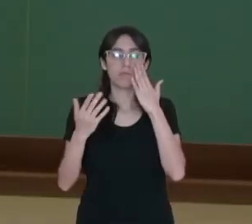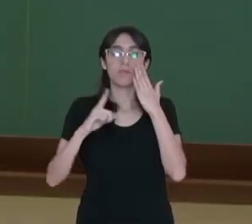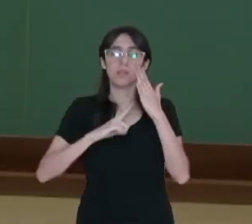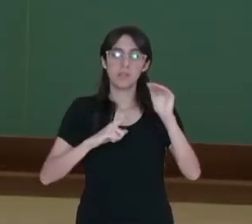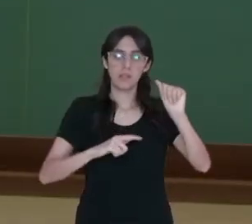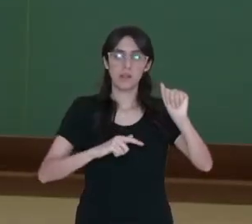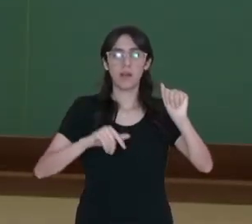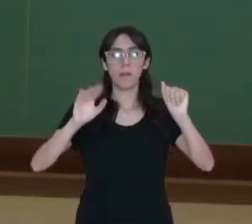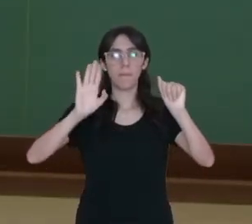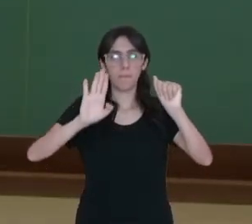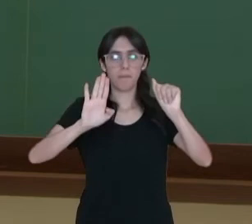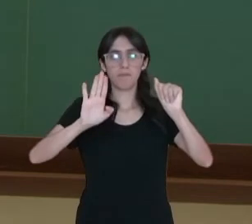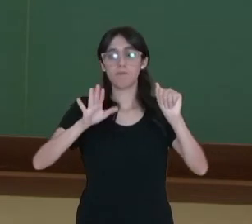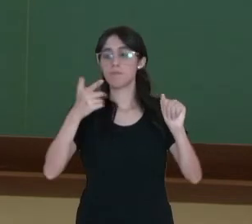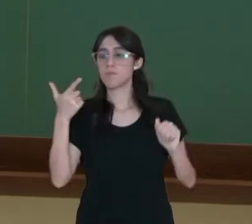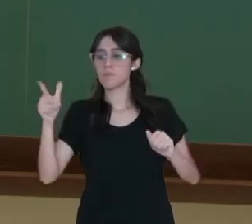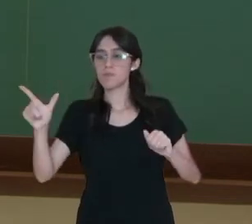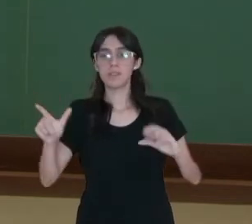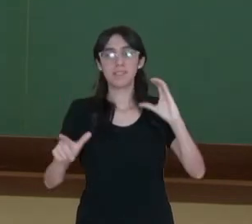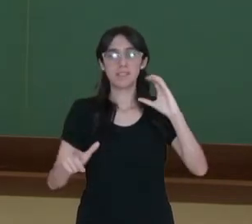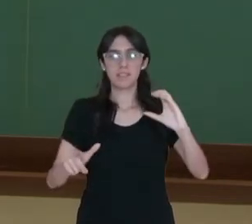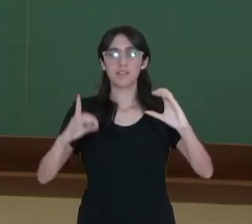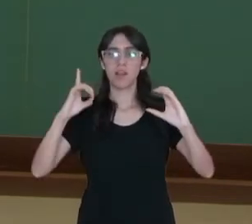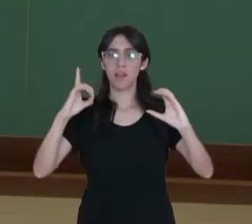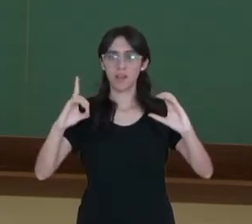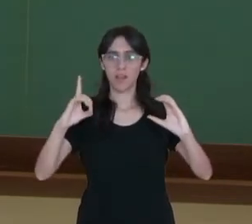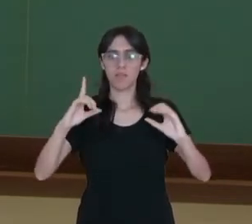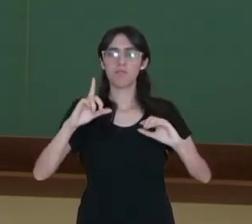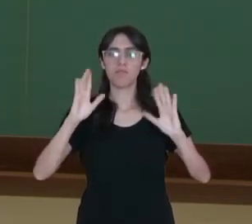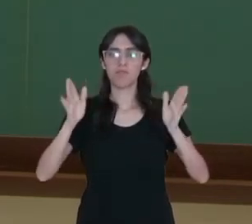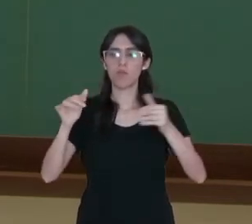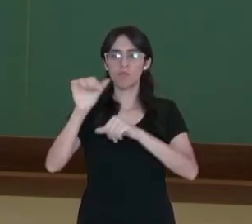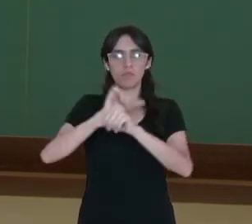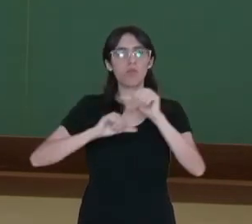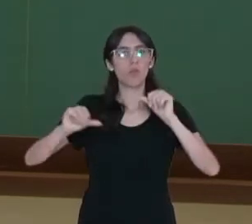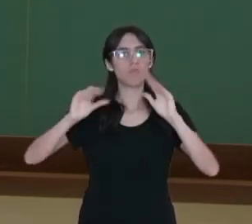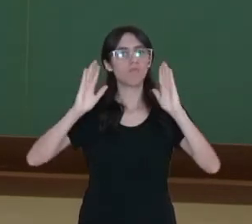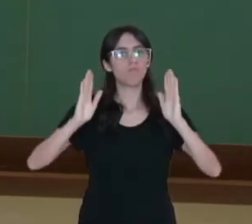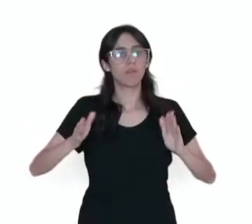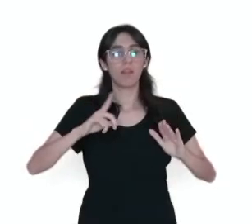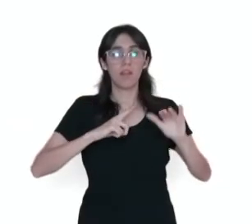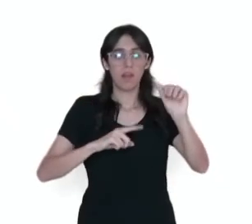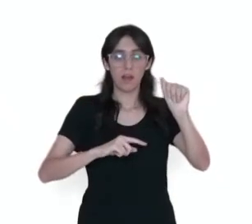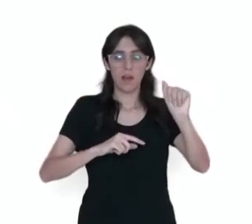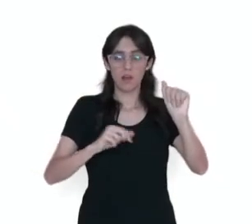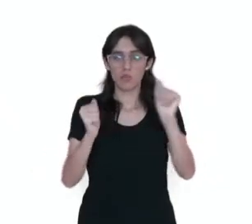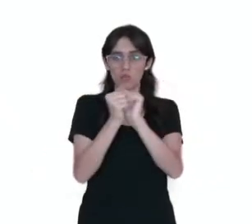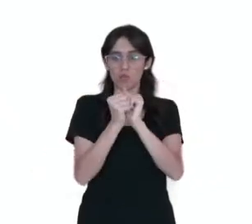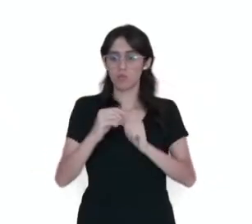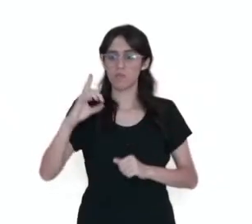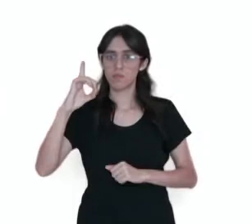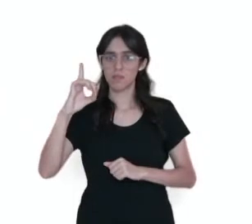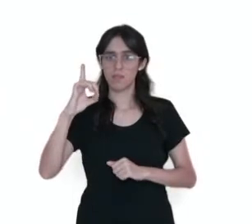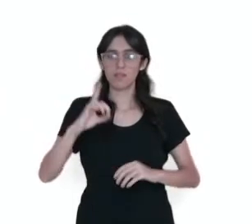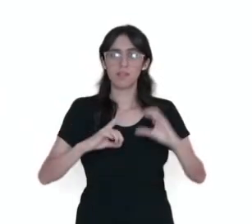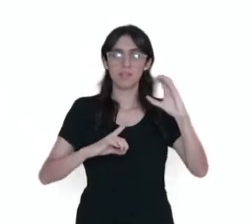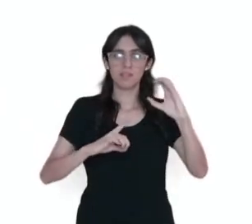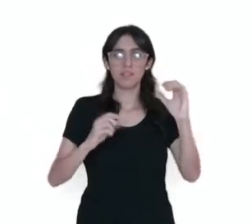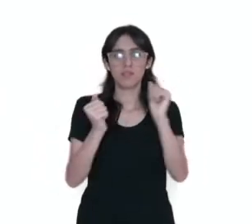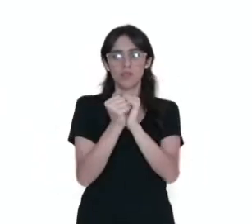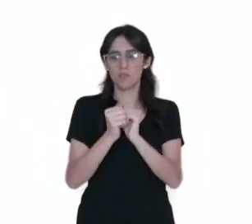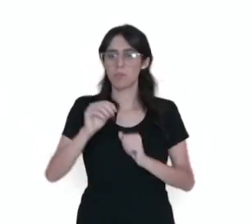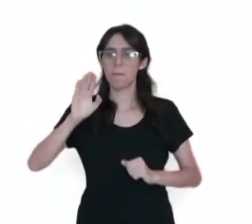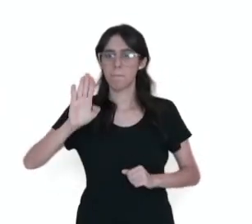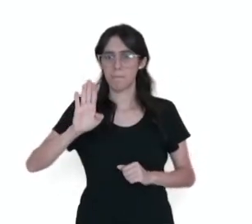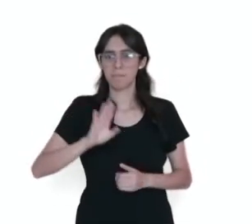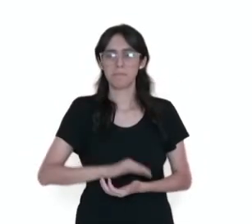o B, e a outra substância era o C e o D. E lá eles trocaram no produto. O A ficou junto com o D e o C ficou junto com o B.